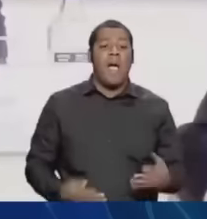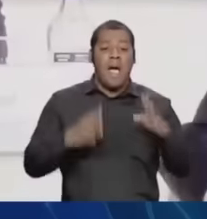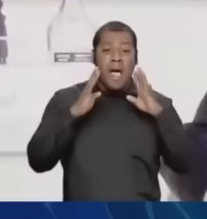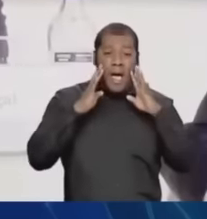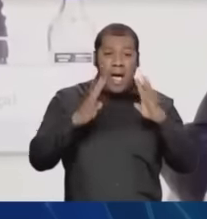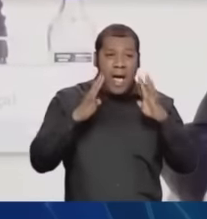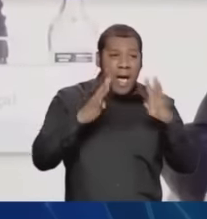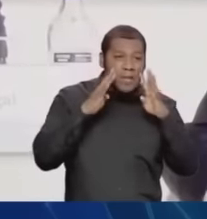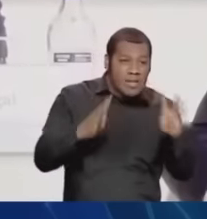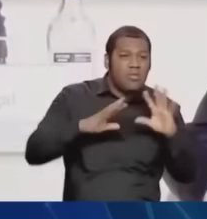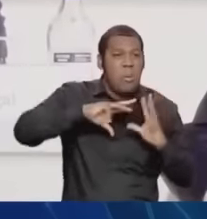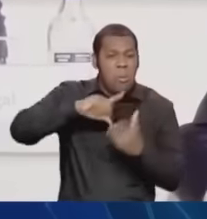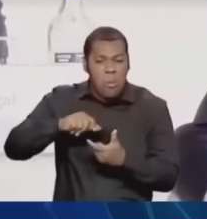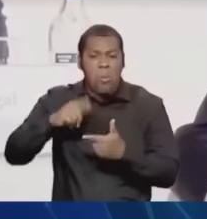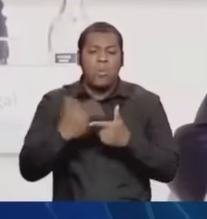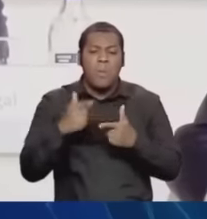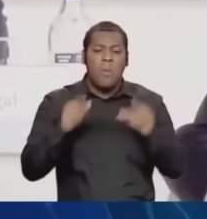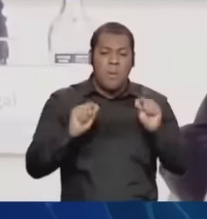dos problemas que o mundo tem.